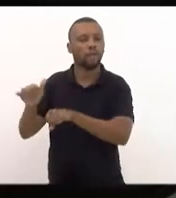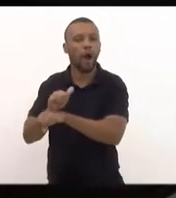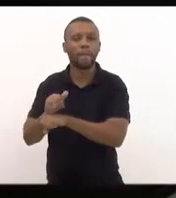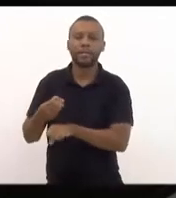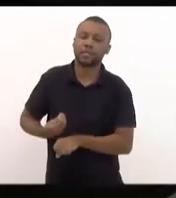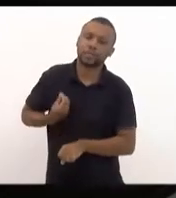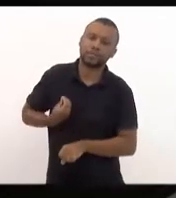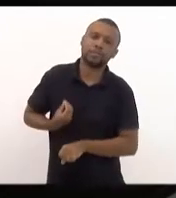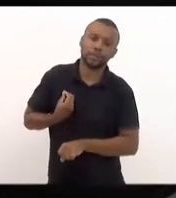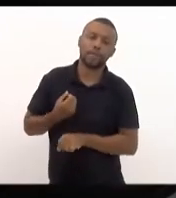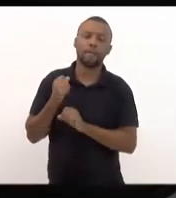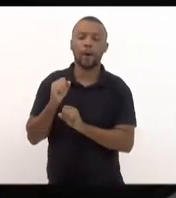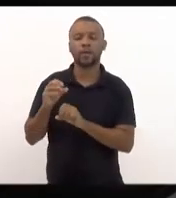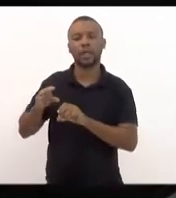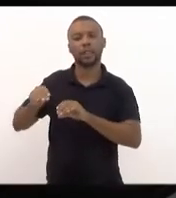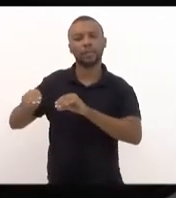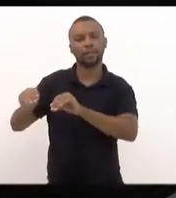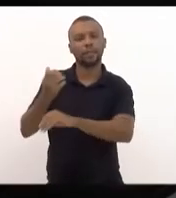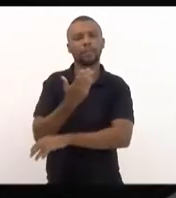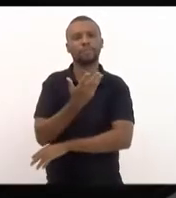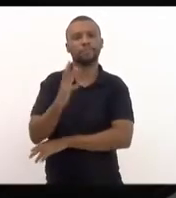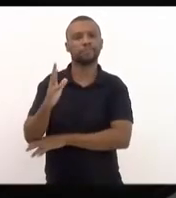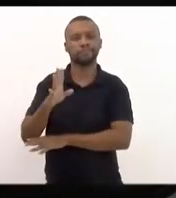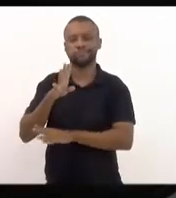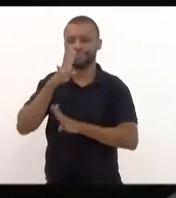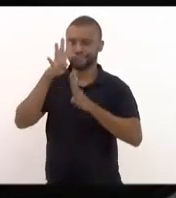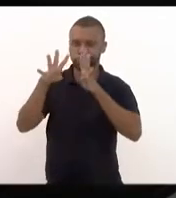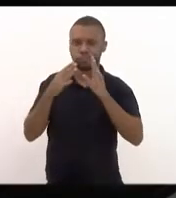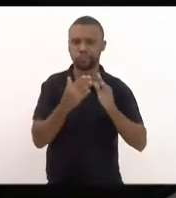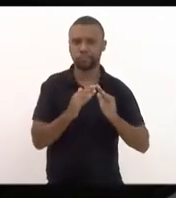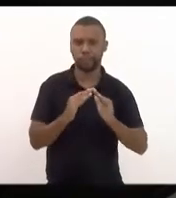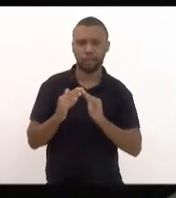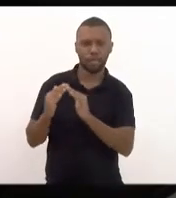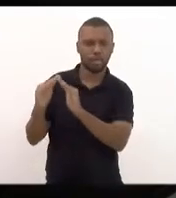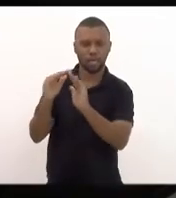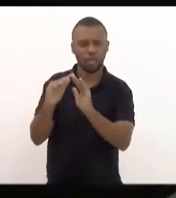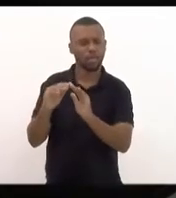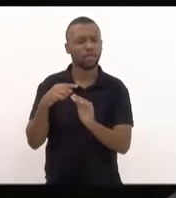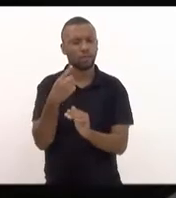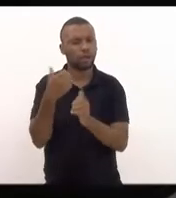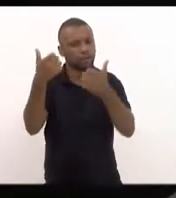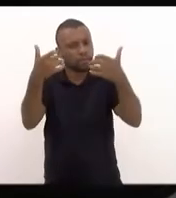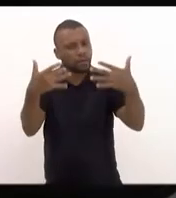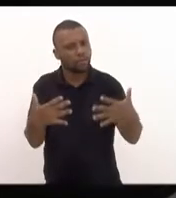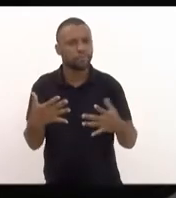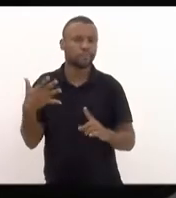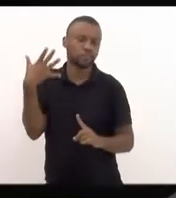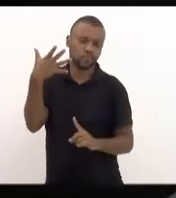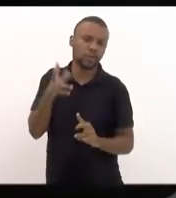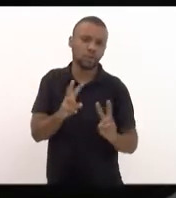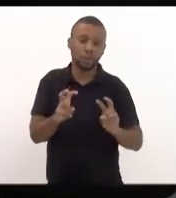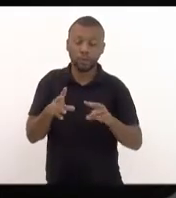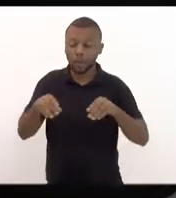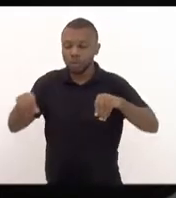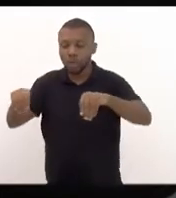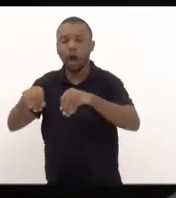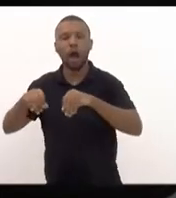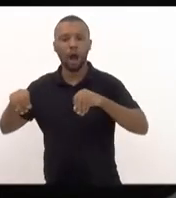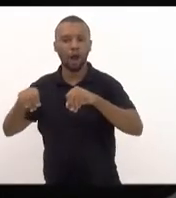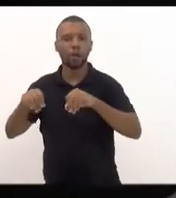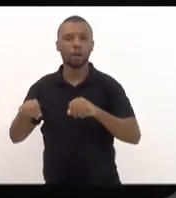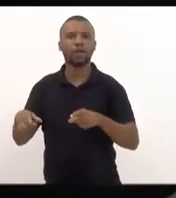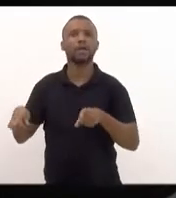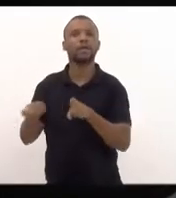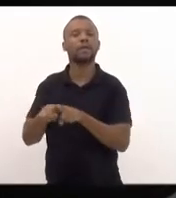acabar interferindo no meio ambiente de forma desordenada, que foi a palavra tão falada aqui em relação à lei de ocupação de uso do solo. E, ao mesmo